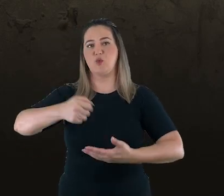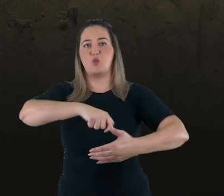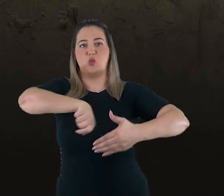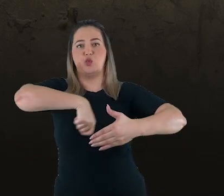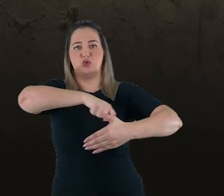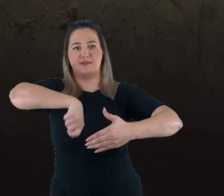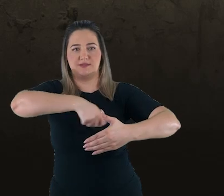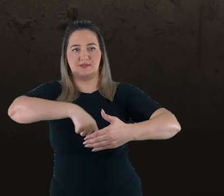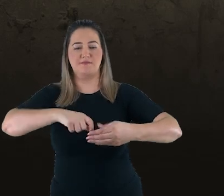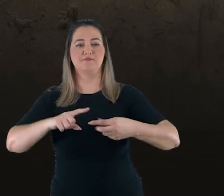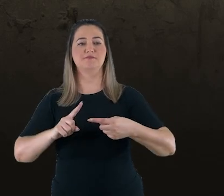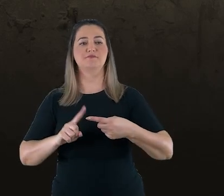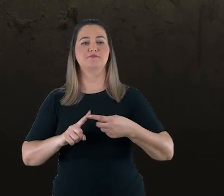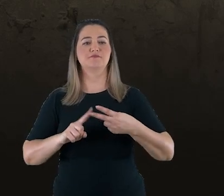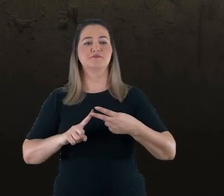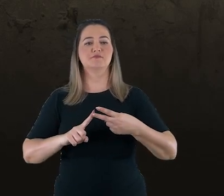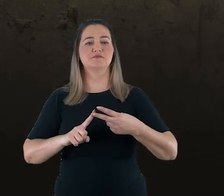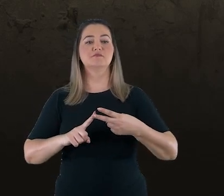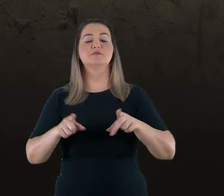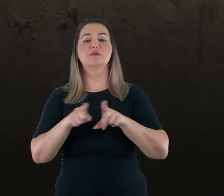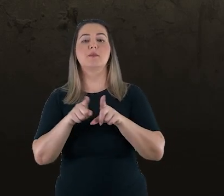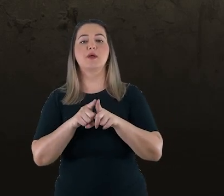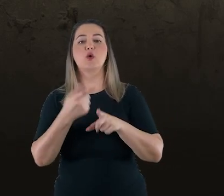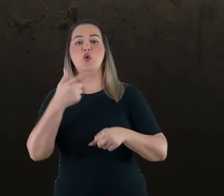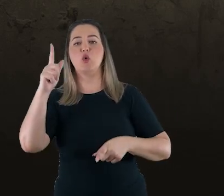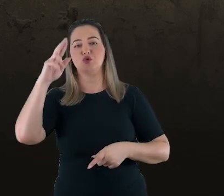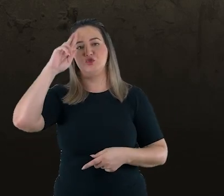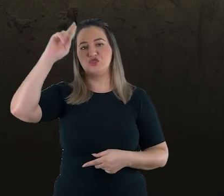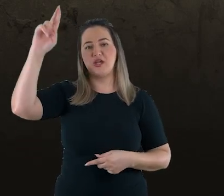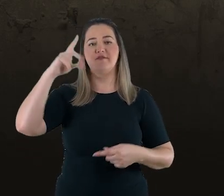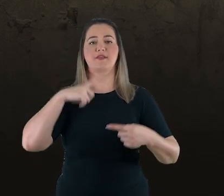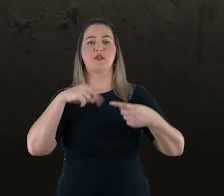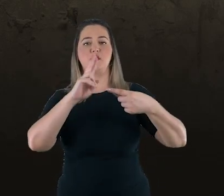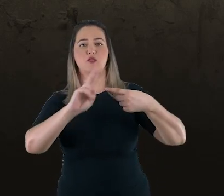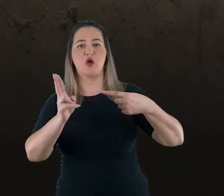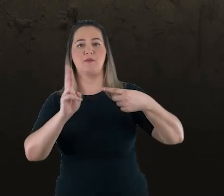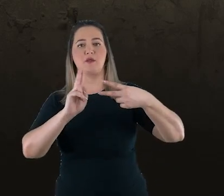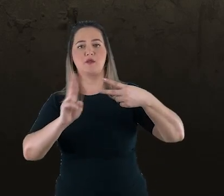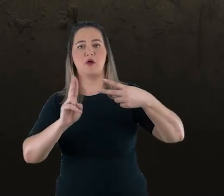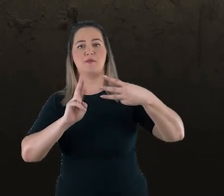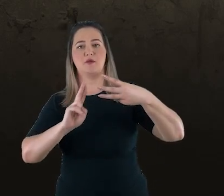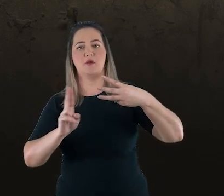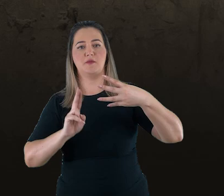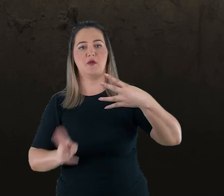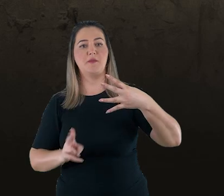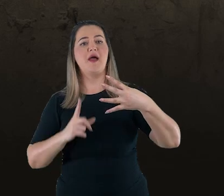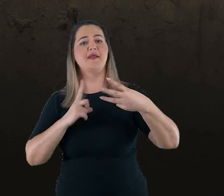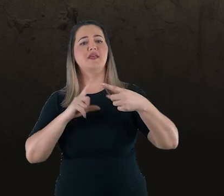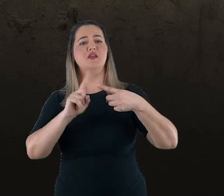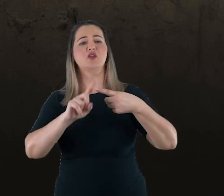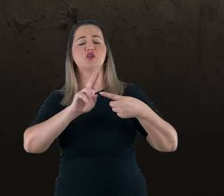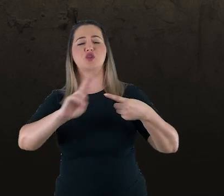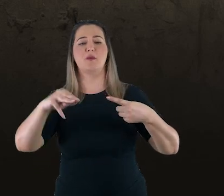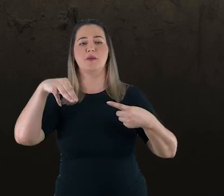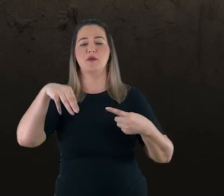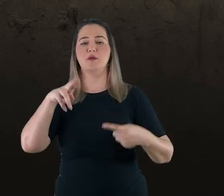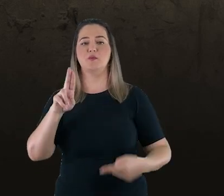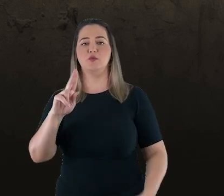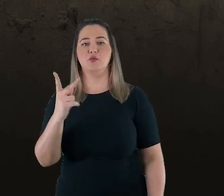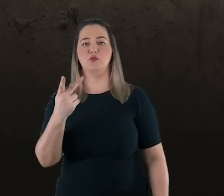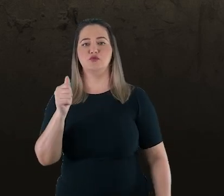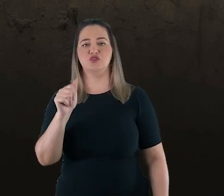Nabuzeribine, o escudeiro-chefe, e vão apresentando nomes após nomes. Aí aparece esse nome, Mushalim